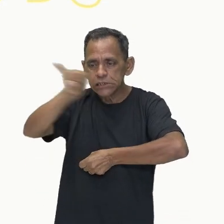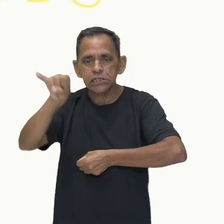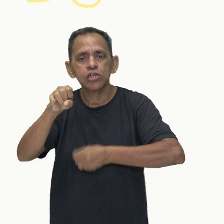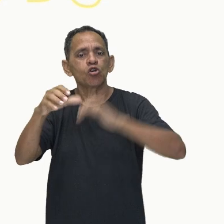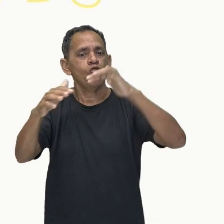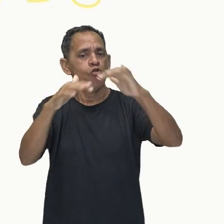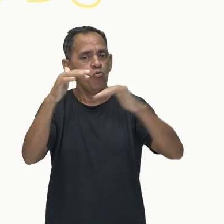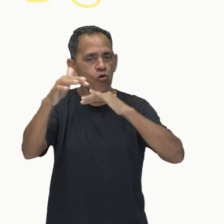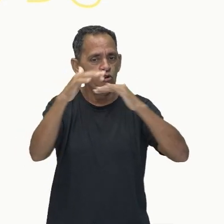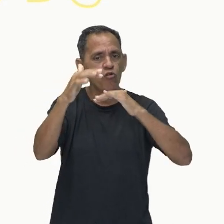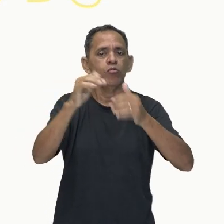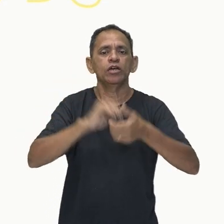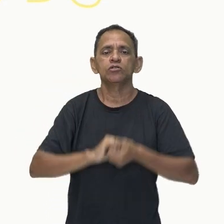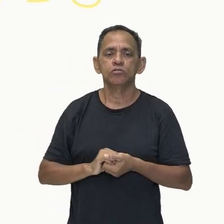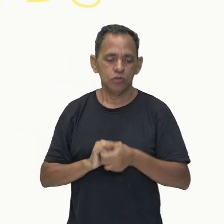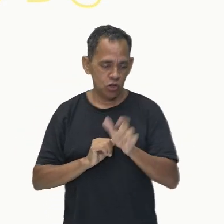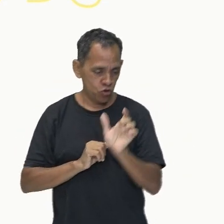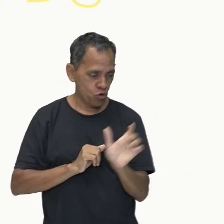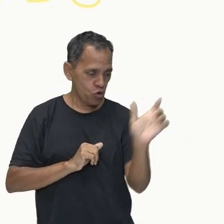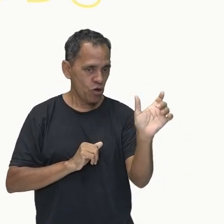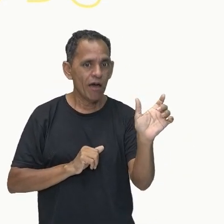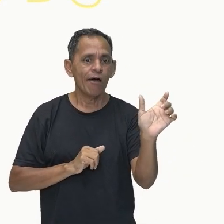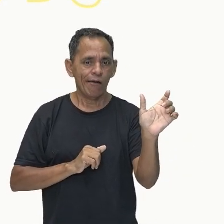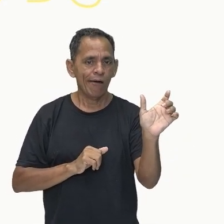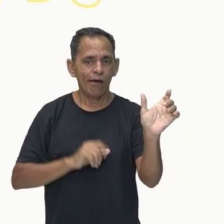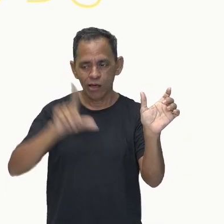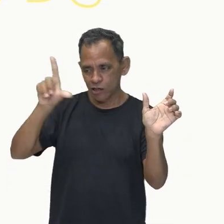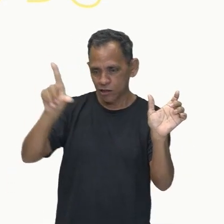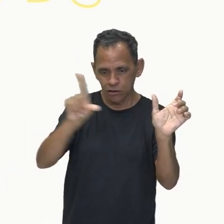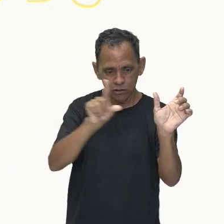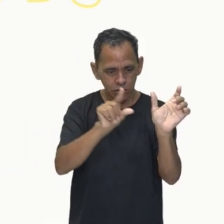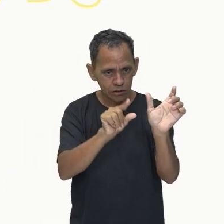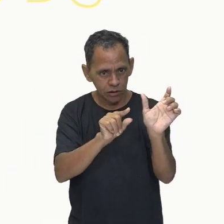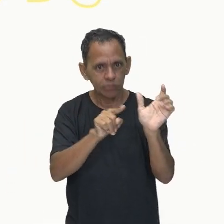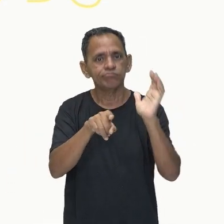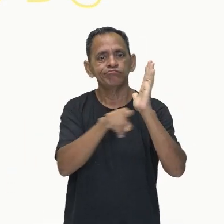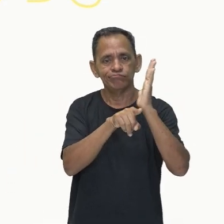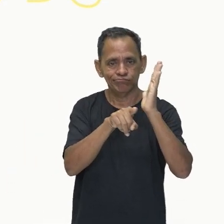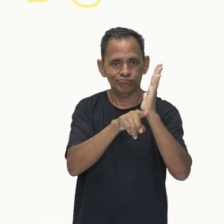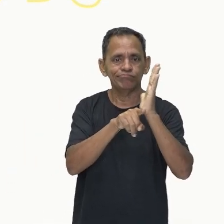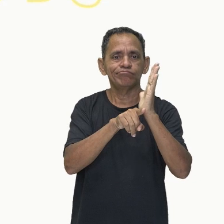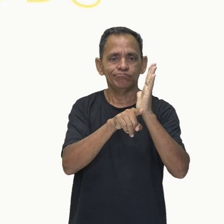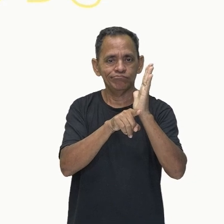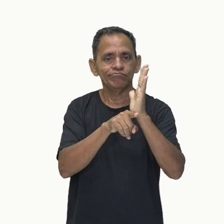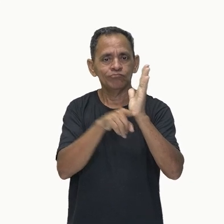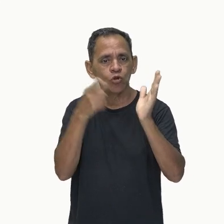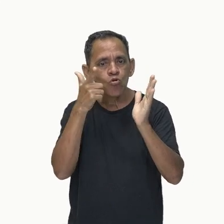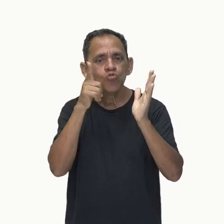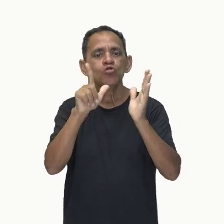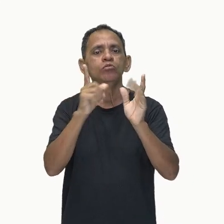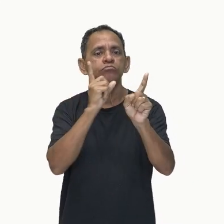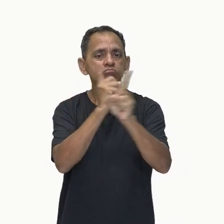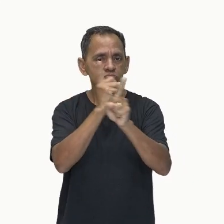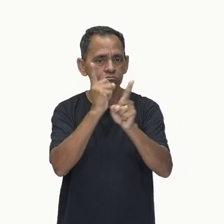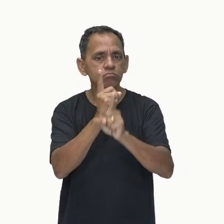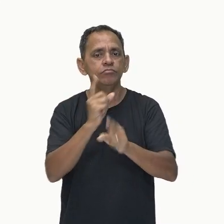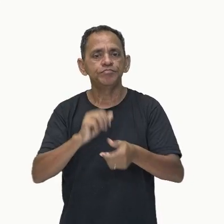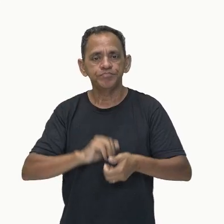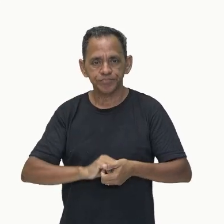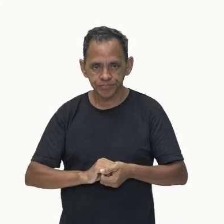quando o movimento é retrógrado, e muito fácil também identificar aí as grandezas, tá, pessoal? Basta você fazer